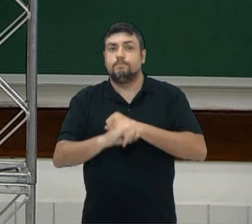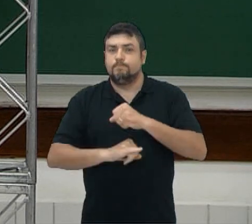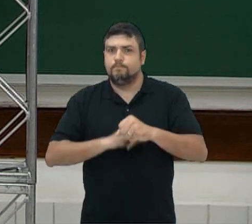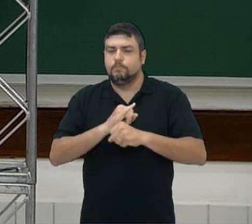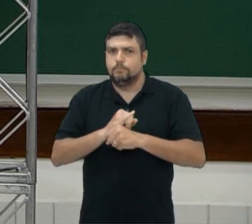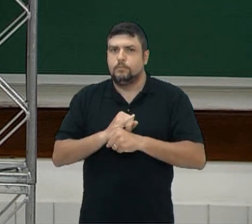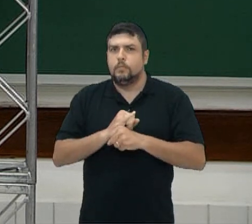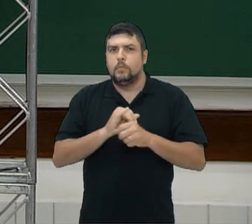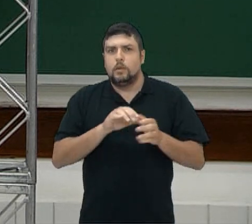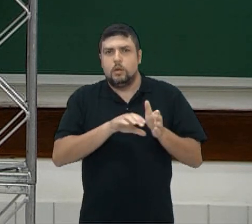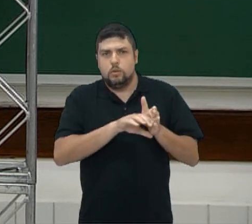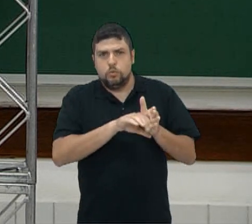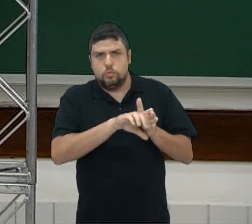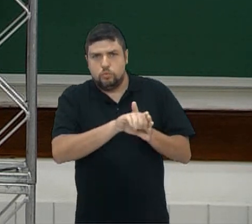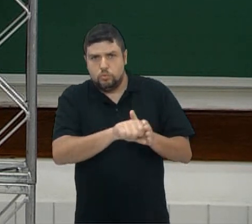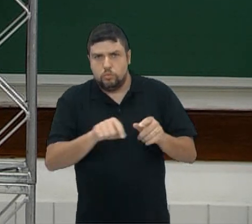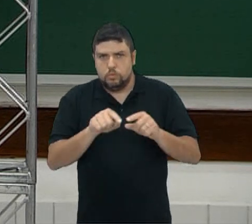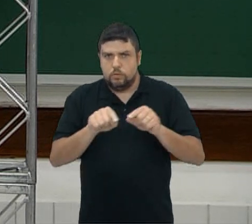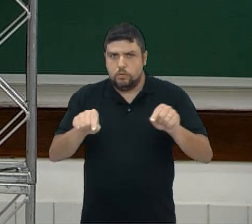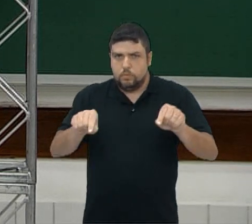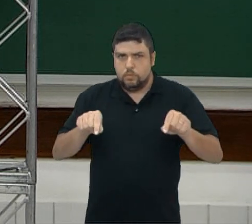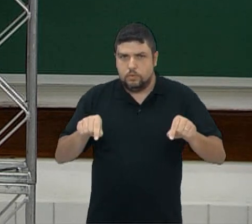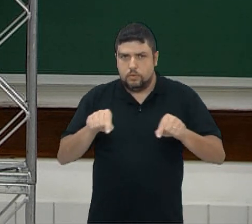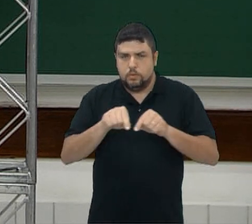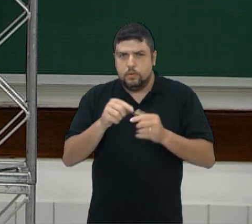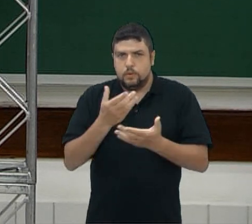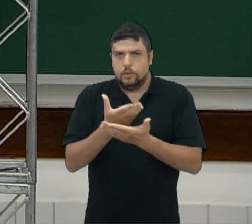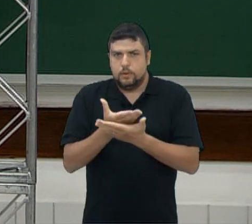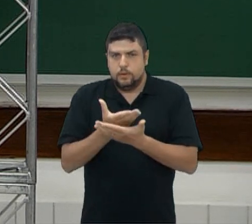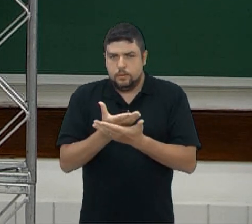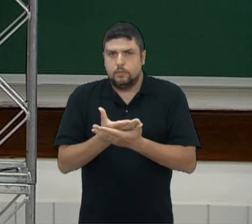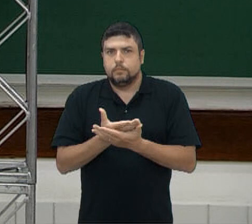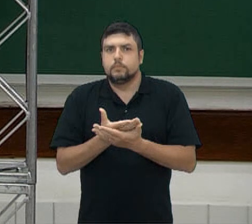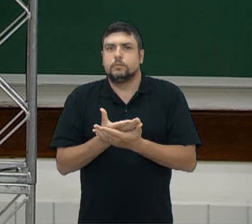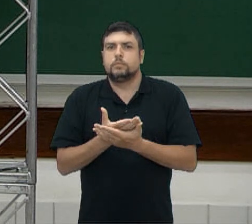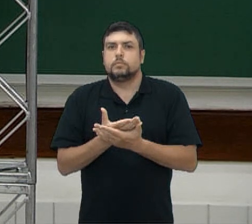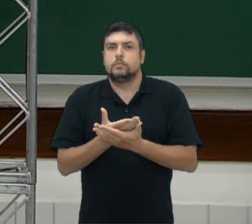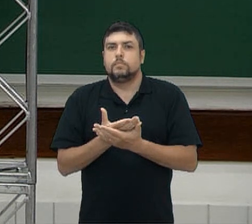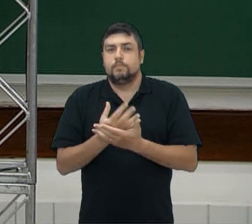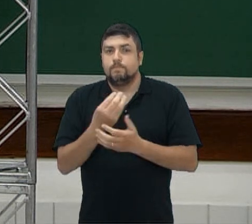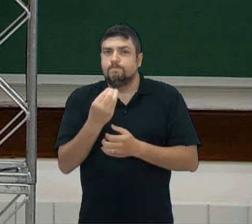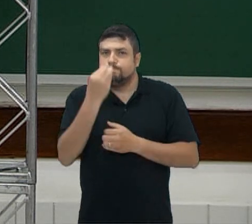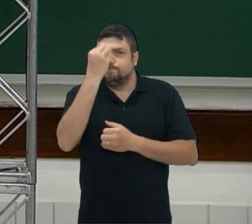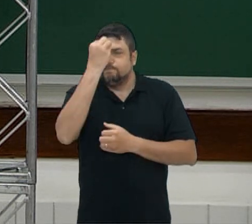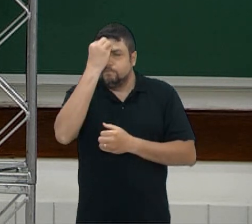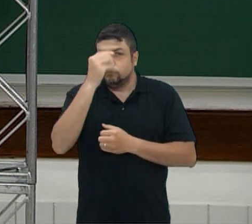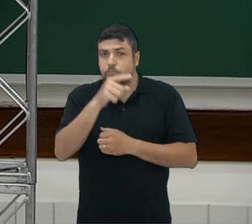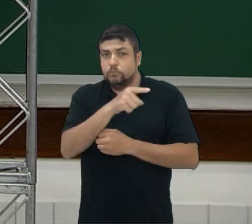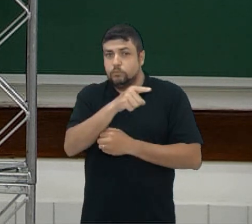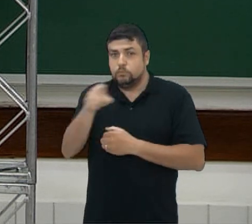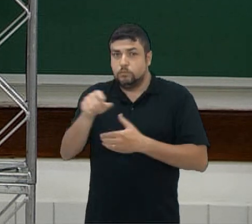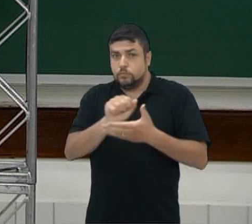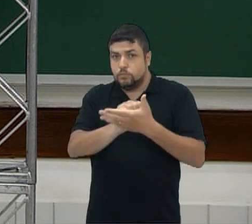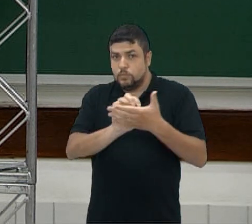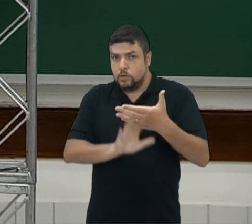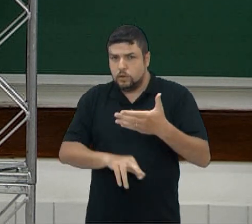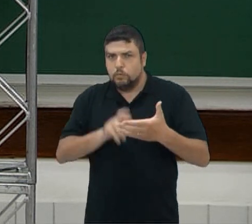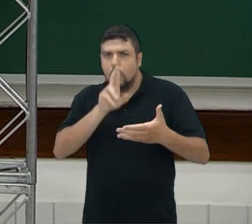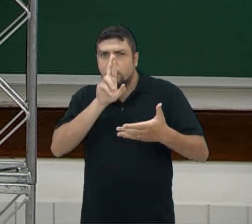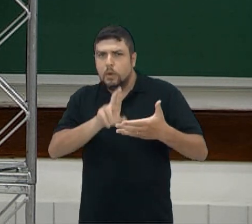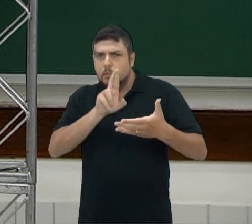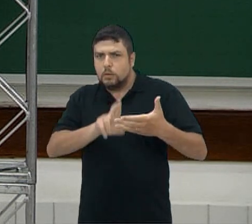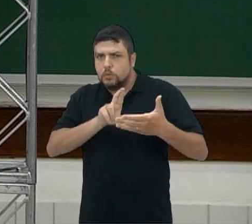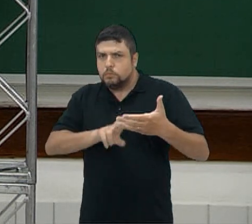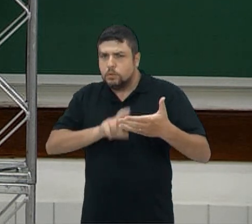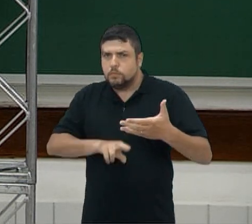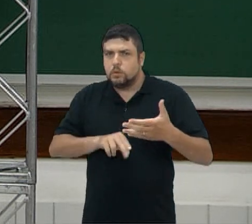tem acesso ao Classroom, você tem acesso à internet, não esqueça de fazer todas as suas atividades, não deixe acumular.